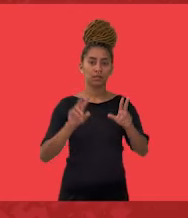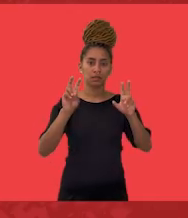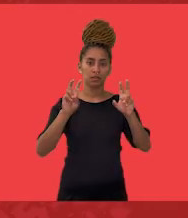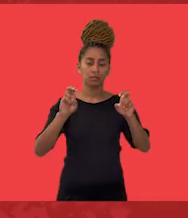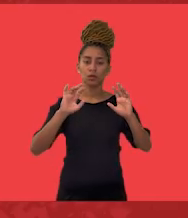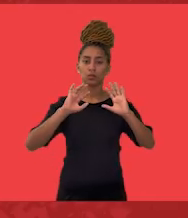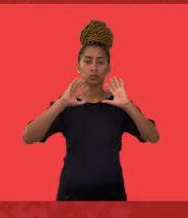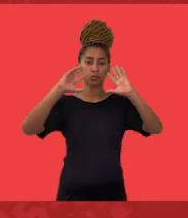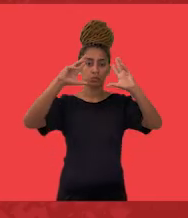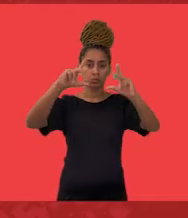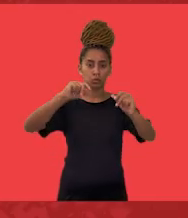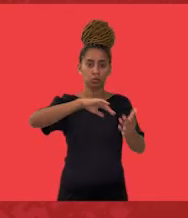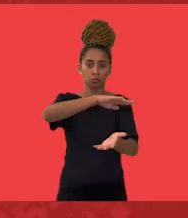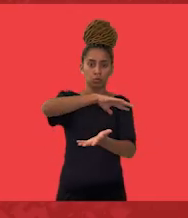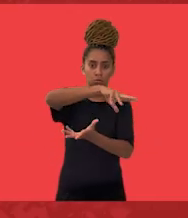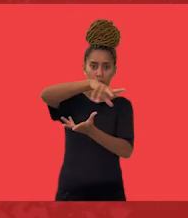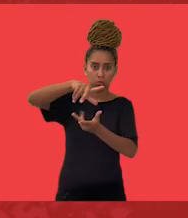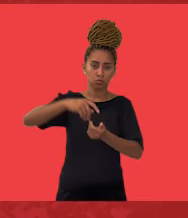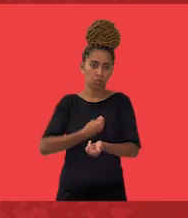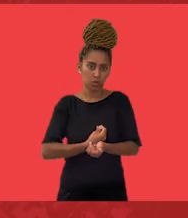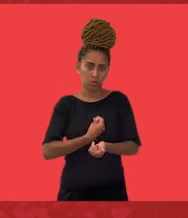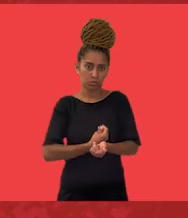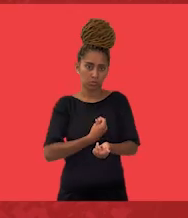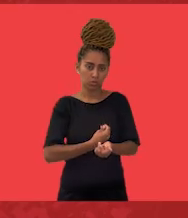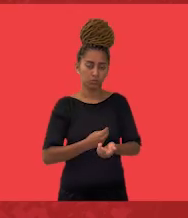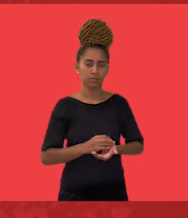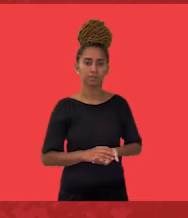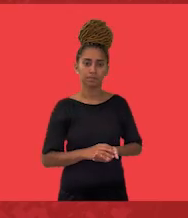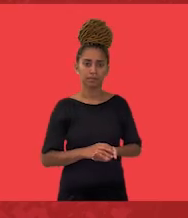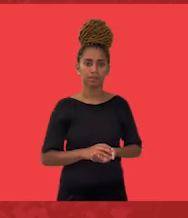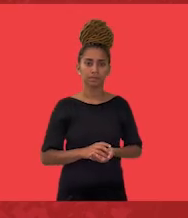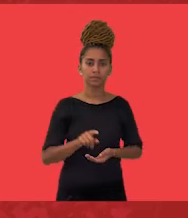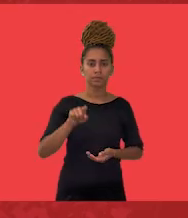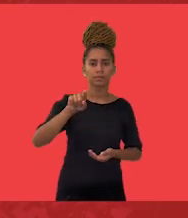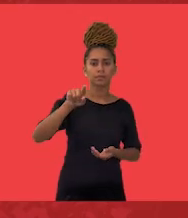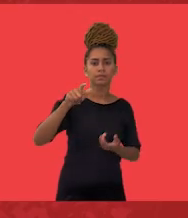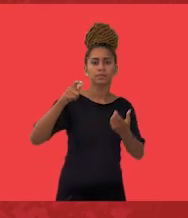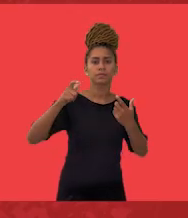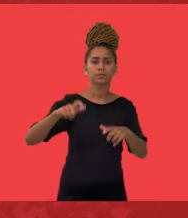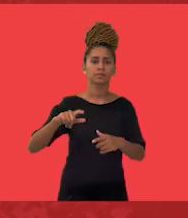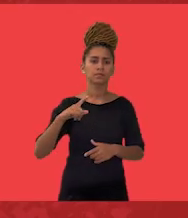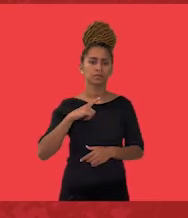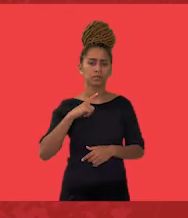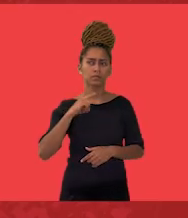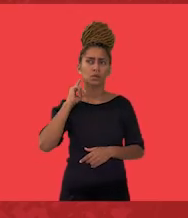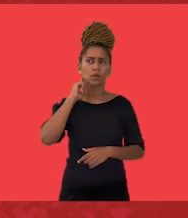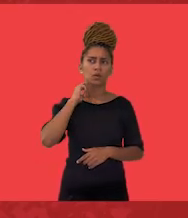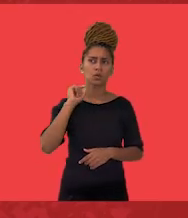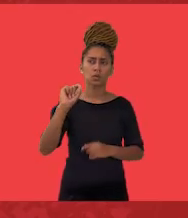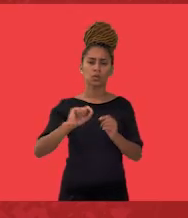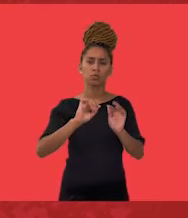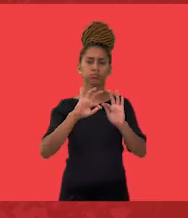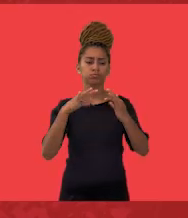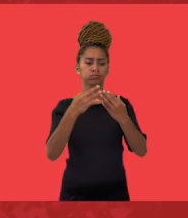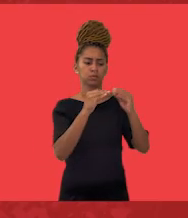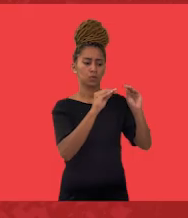Mãe, ela olhava-se no espelho e, mirando-me também, decidiu. Vou deixar